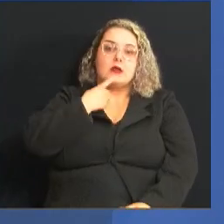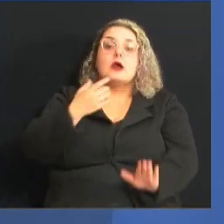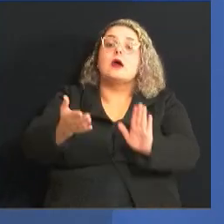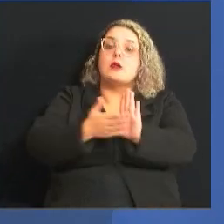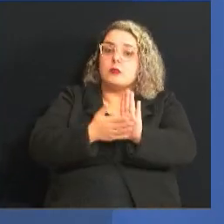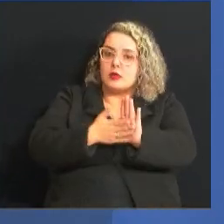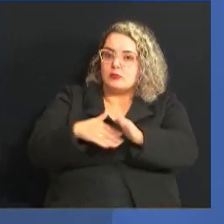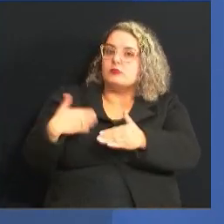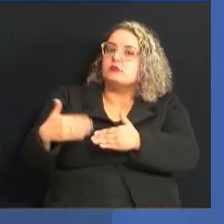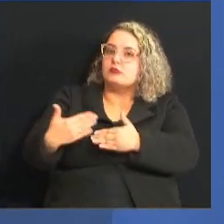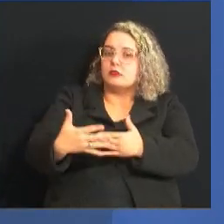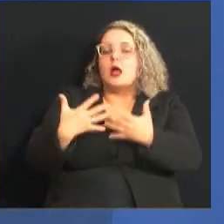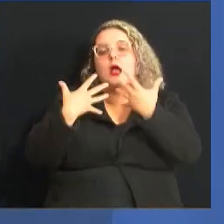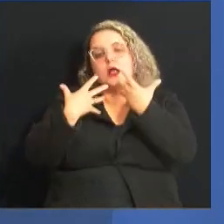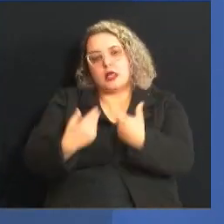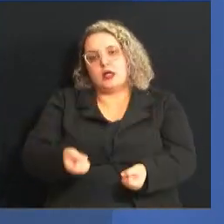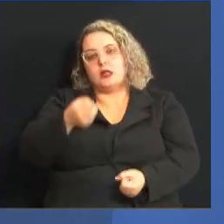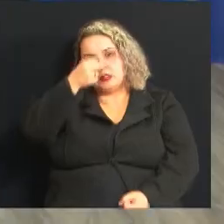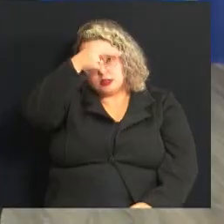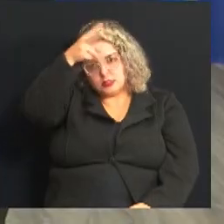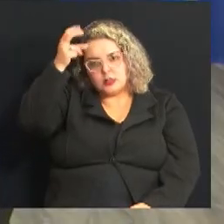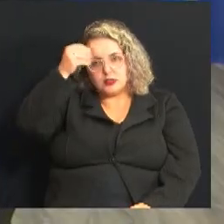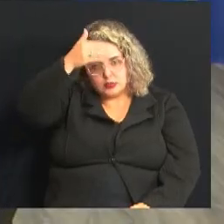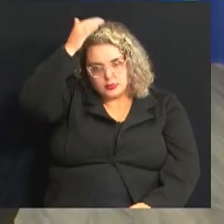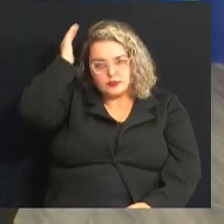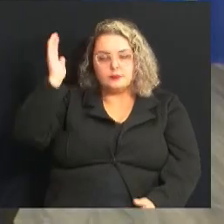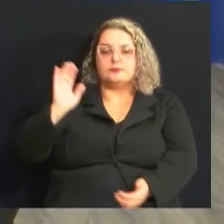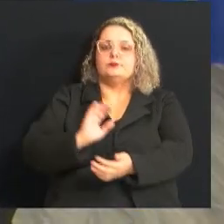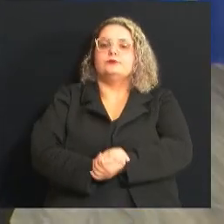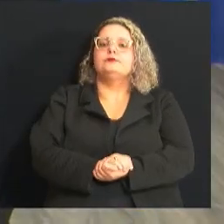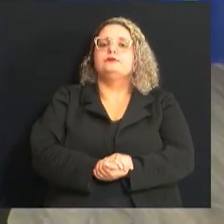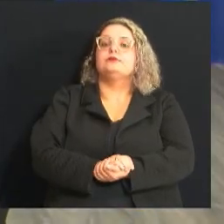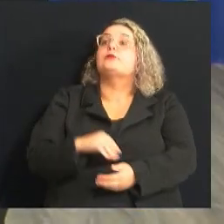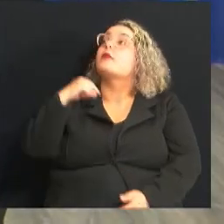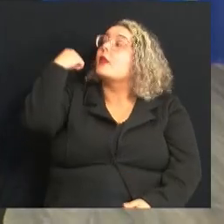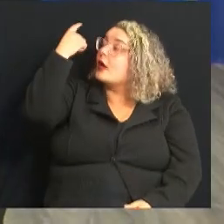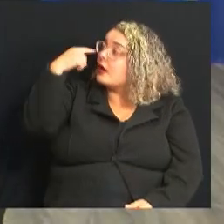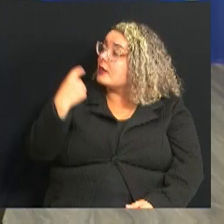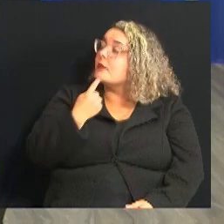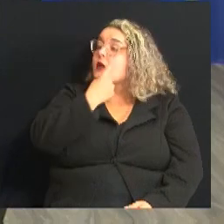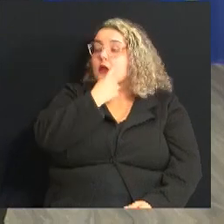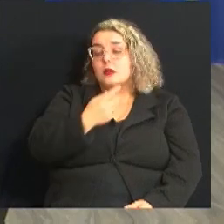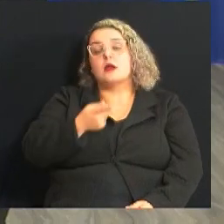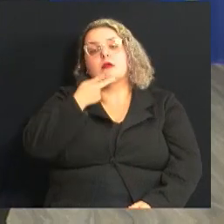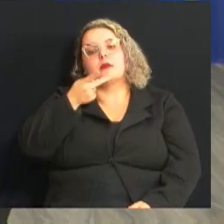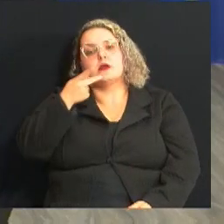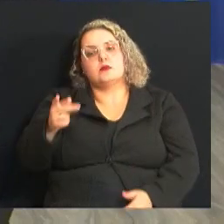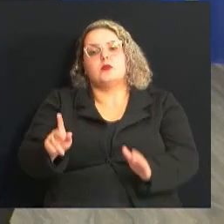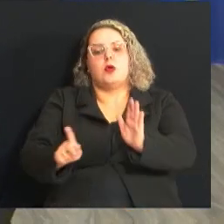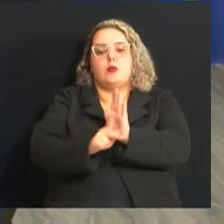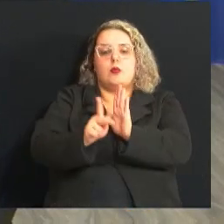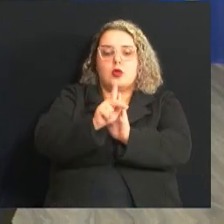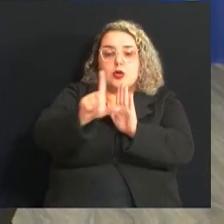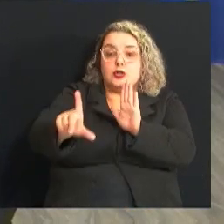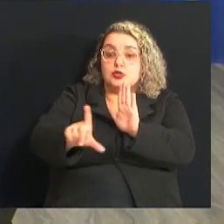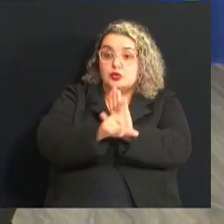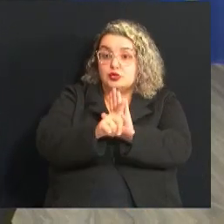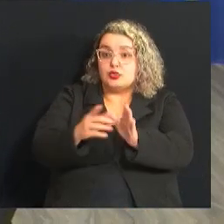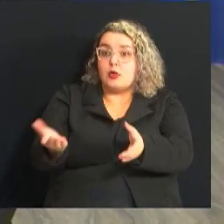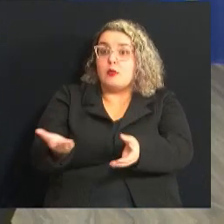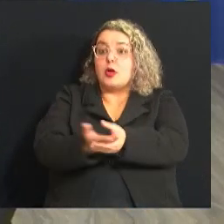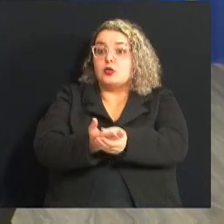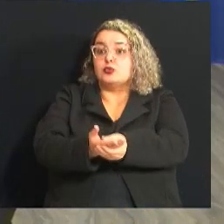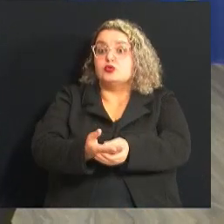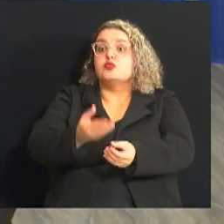para a sanção do prefeito Dário Saad. E Mirna Abreu, agora a gente fala sobre um projeto de lei que foi protocolado de autoria